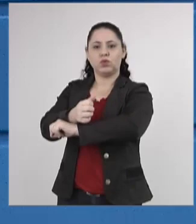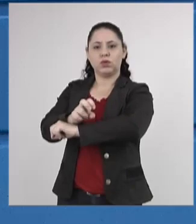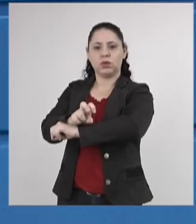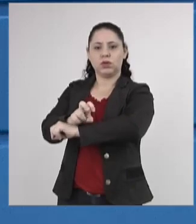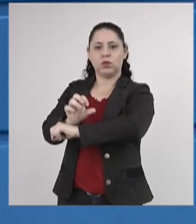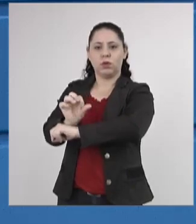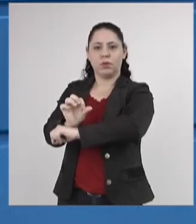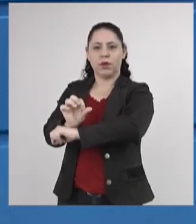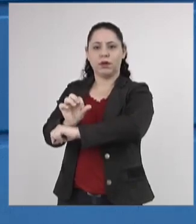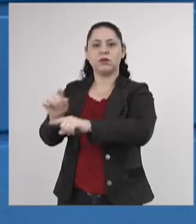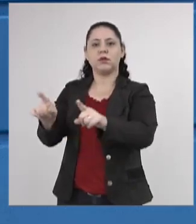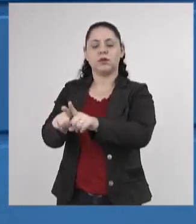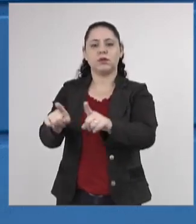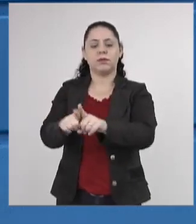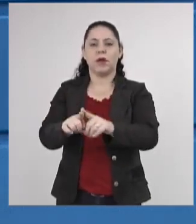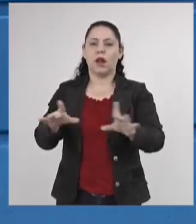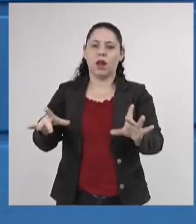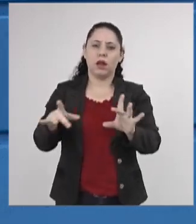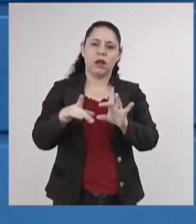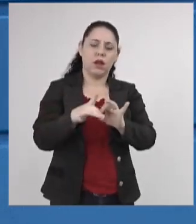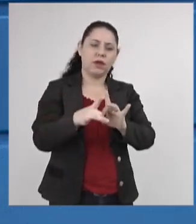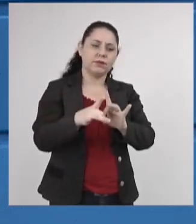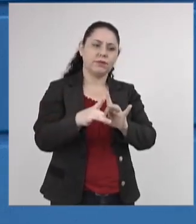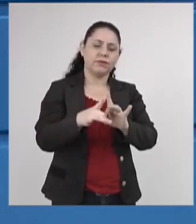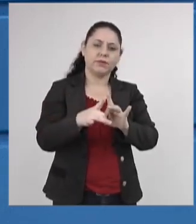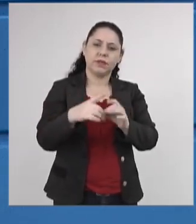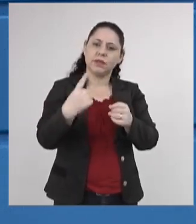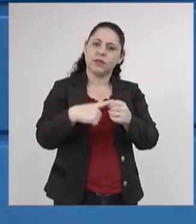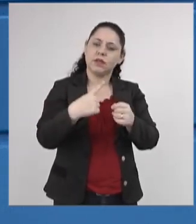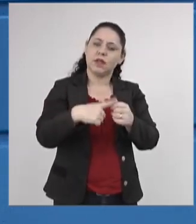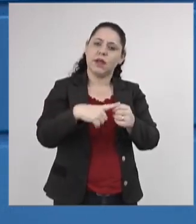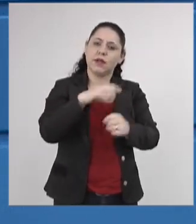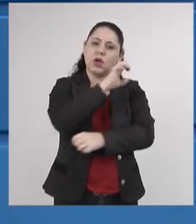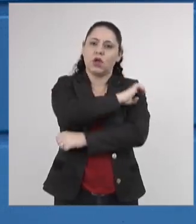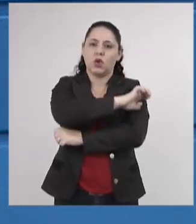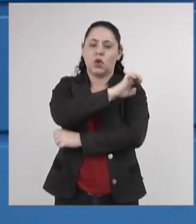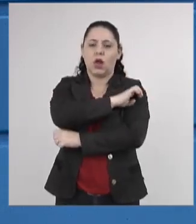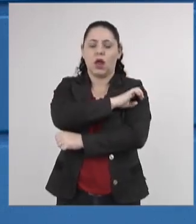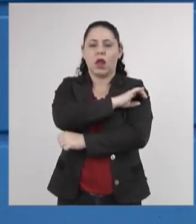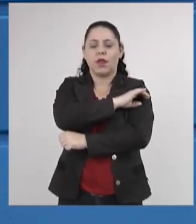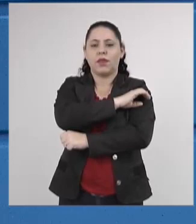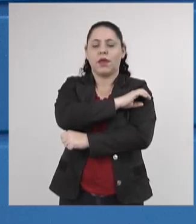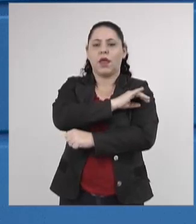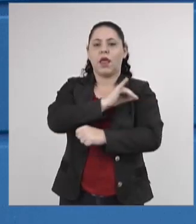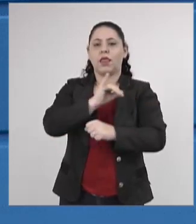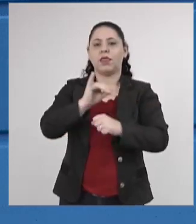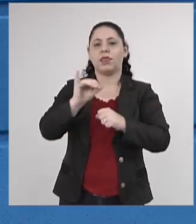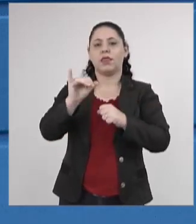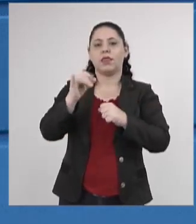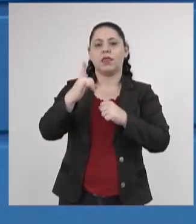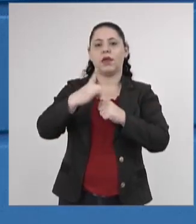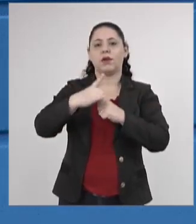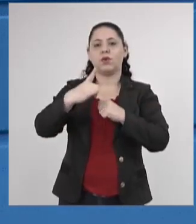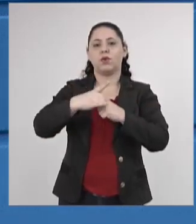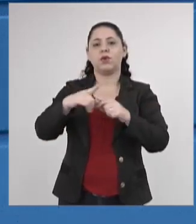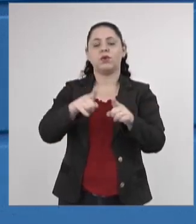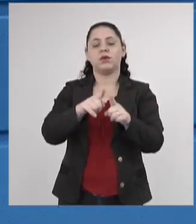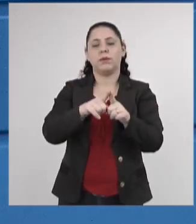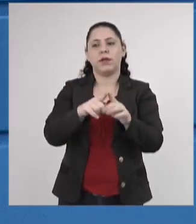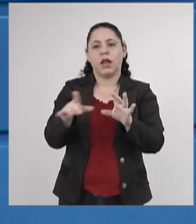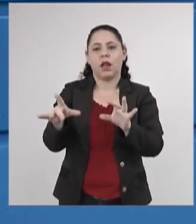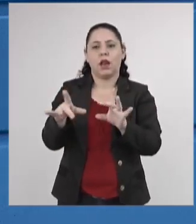MS-156, no trecho que liga a sede do município de Eldorado a Itacuru e no trecho que